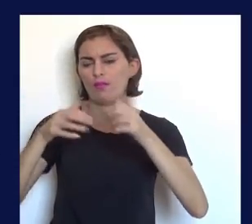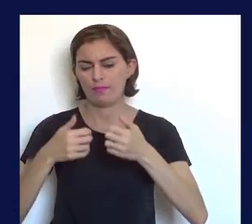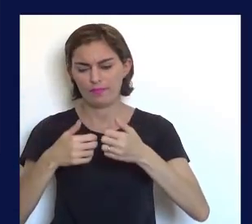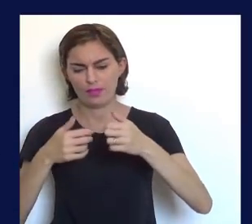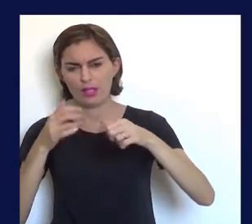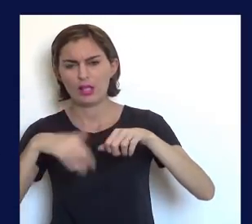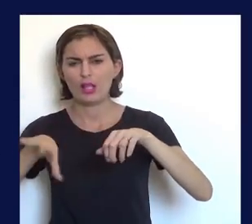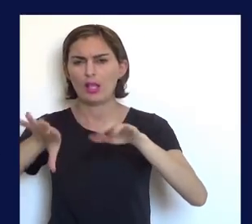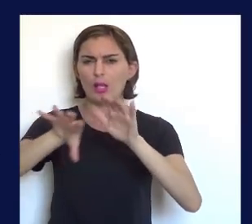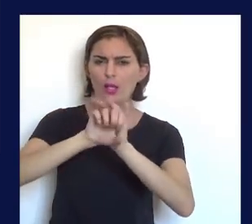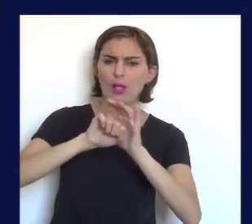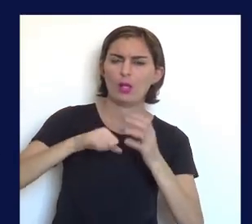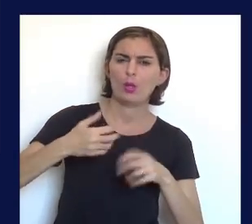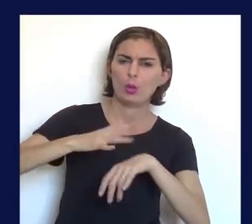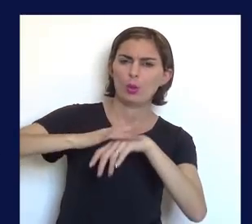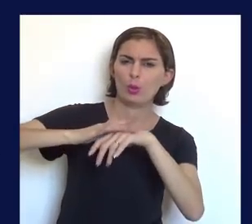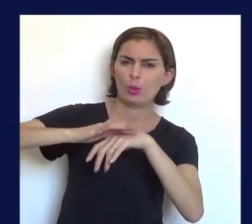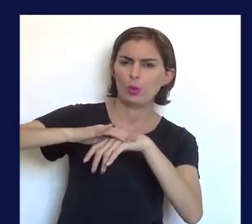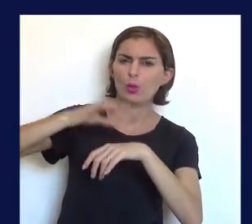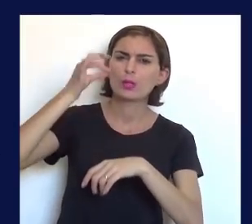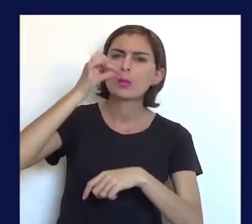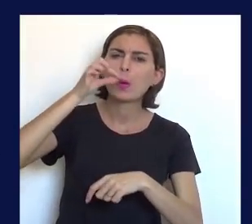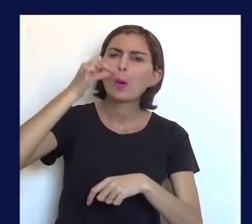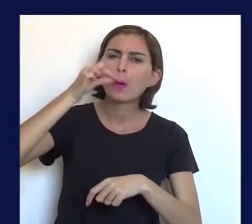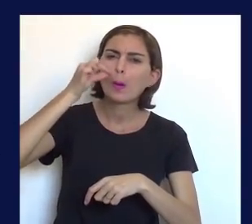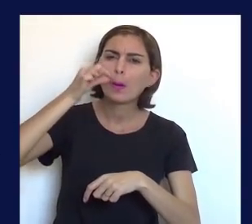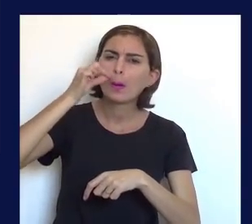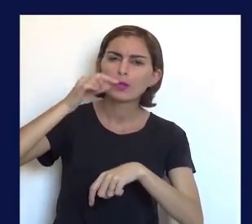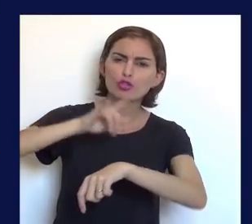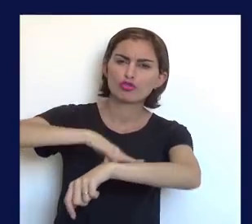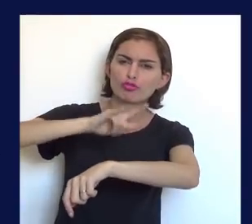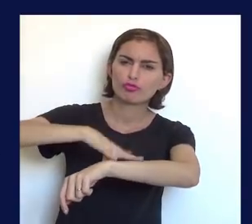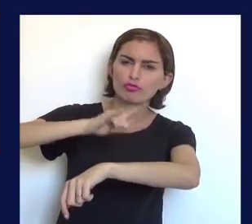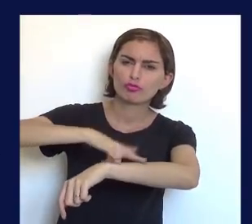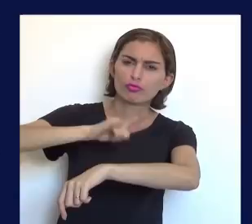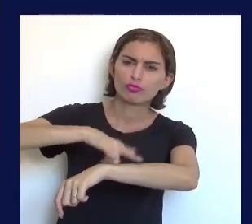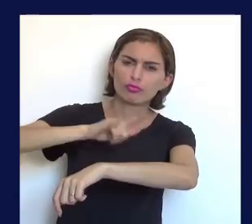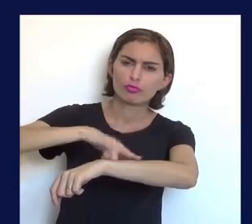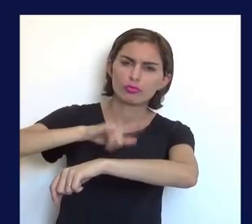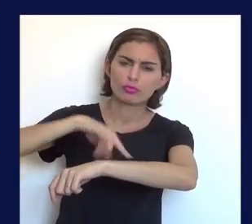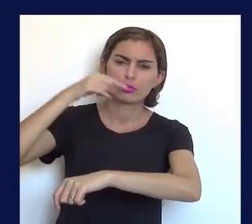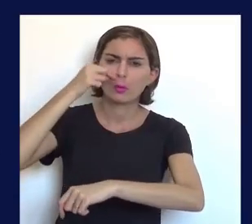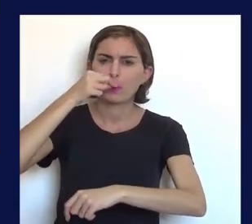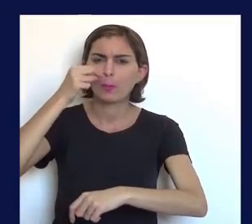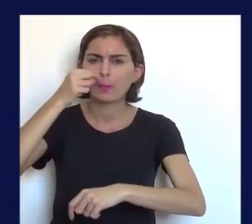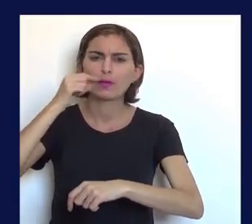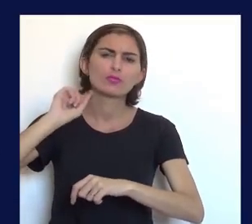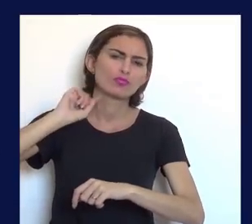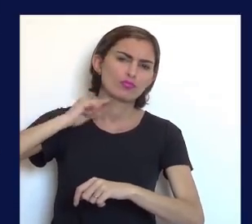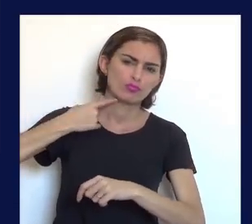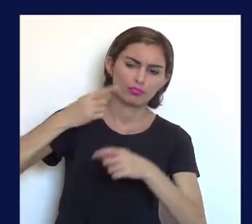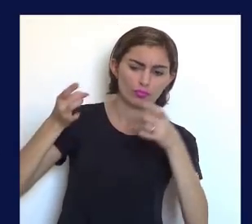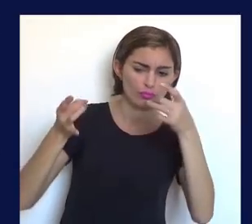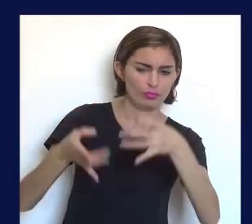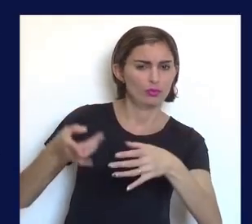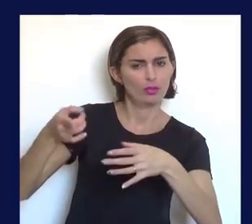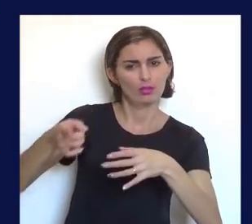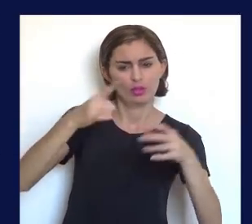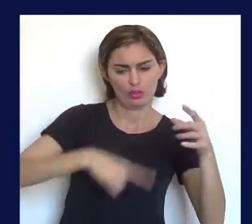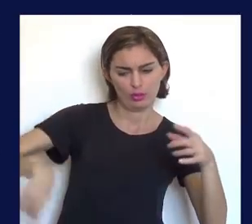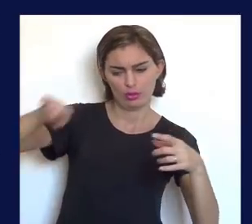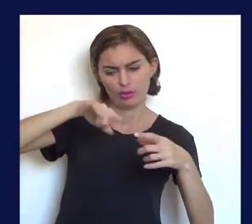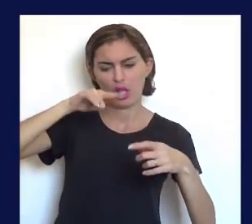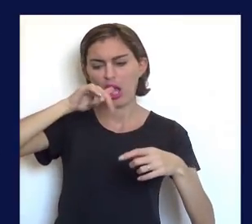livre. Leptospirose, causada pelo ratinho, tá? Pela urina do ratinho, que pode estar contaminada no líquido que